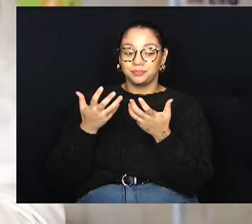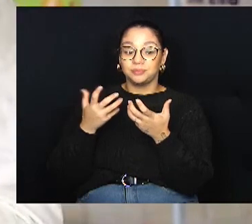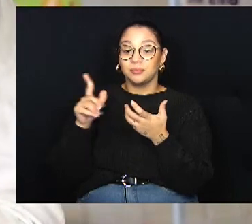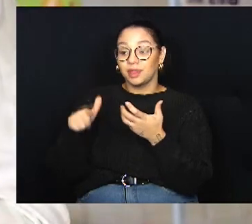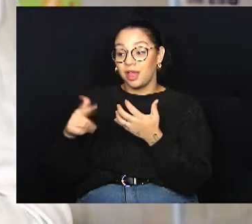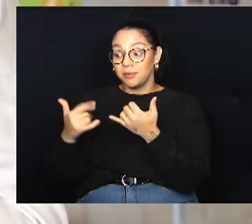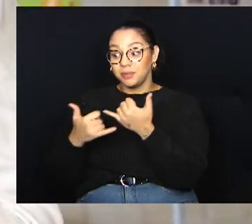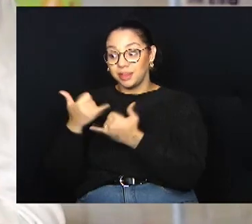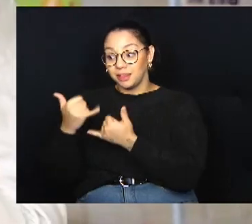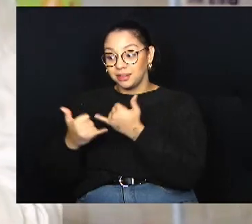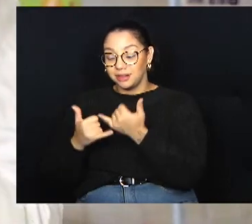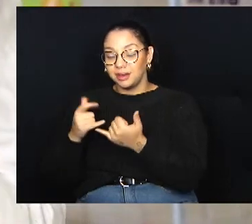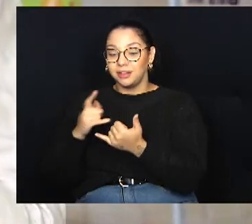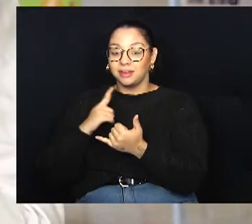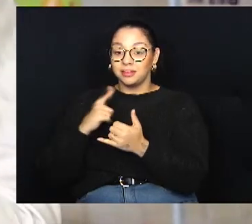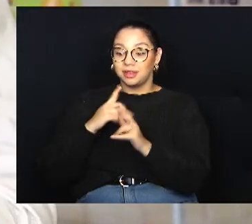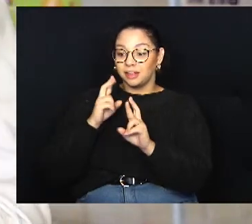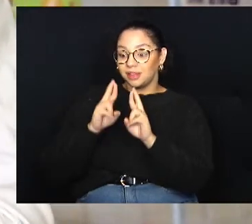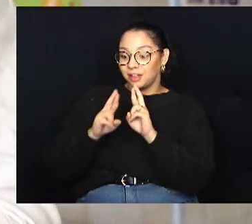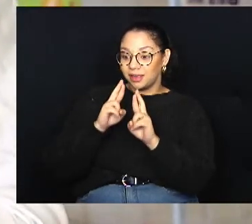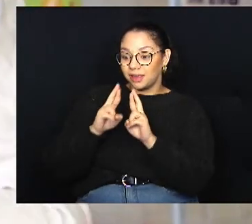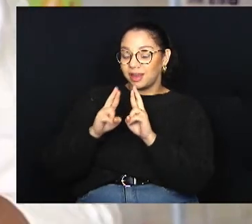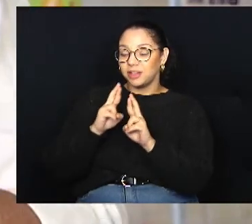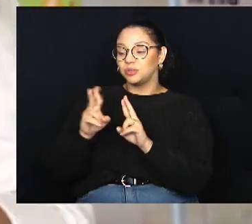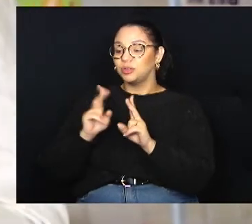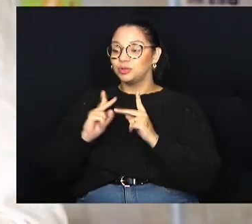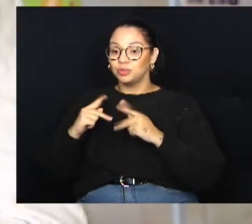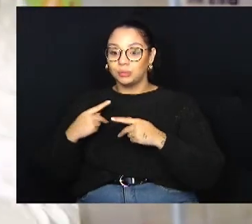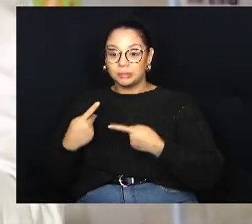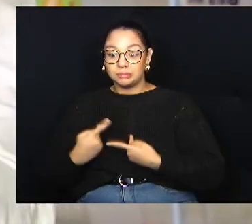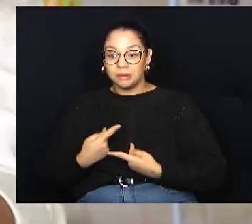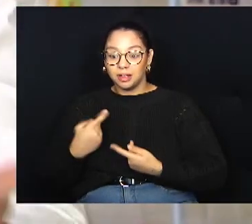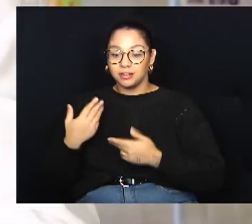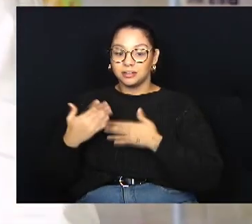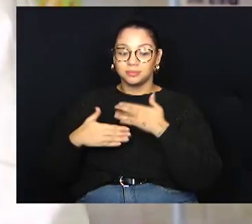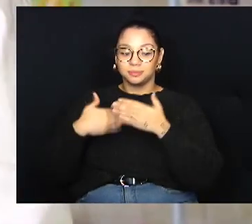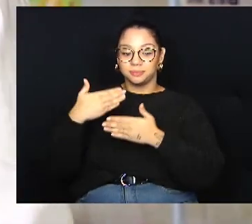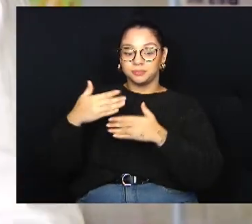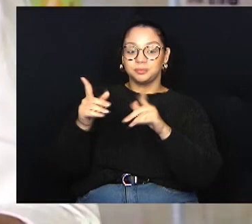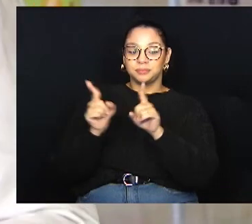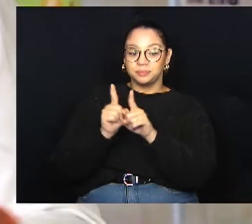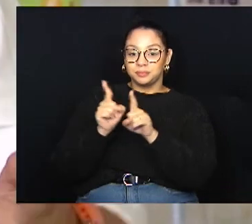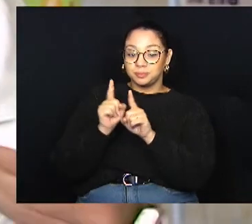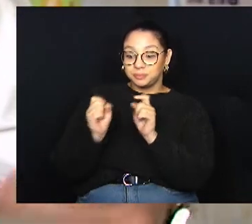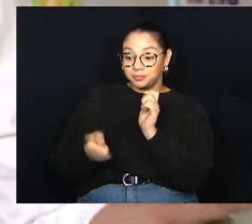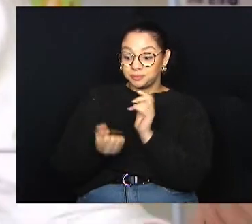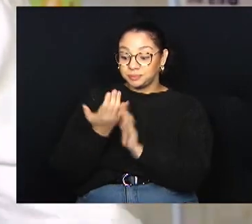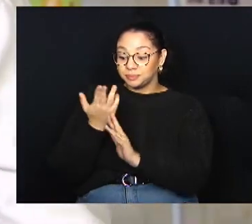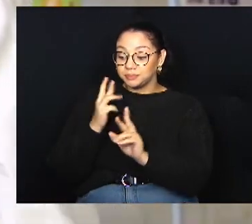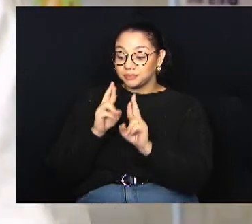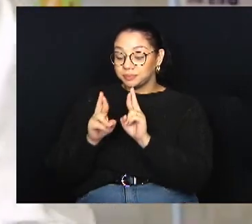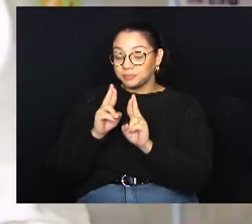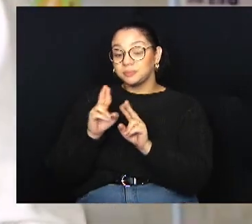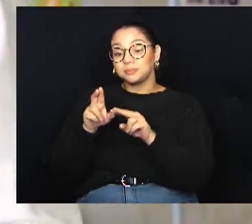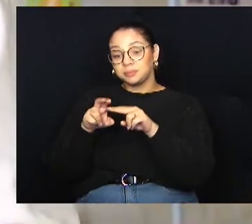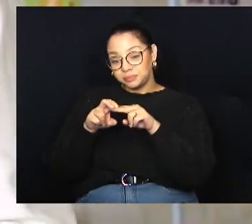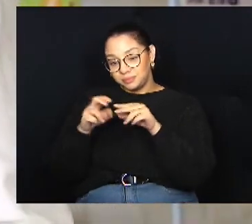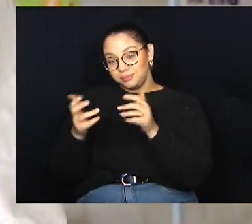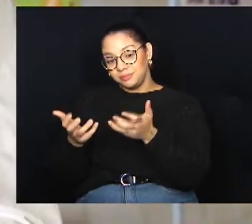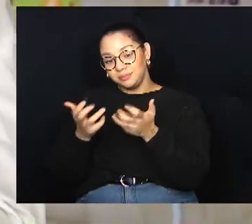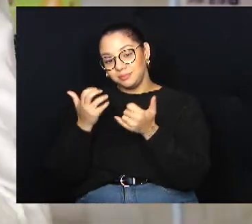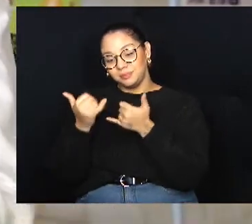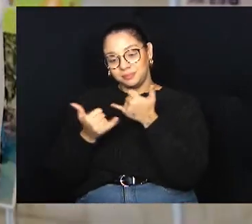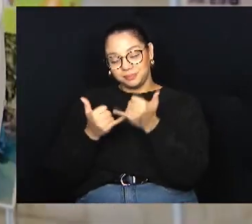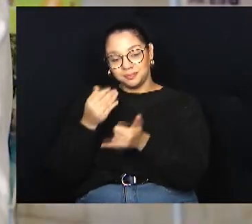que a gente constrói relações, as relações humanas, a gente cria essas relações e é isso que a semana quer buscar. Então é